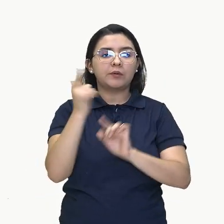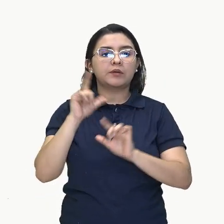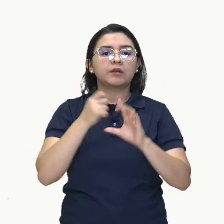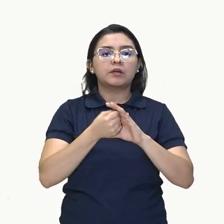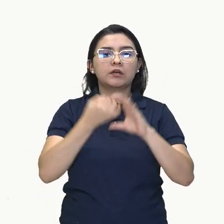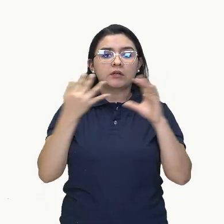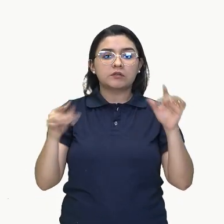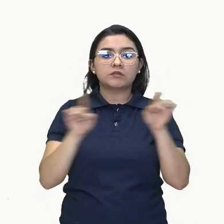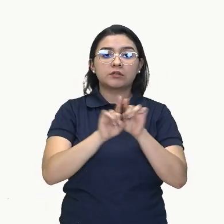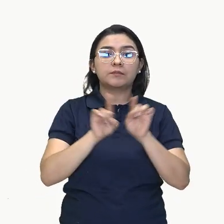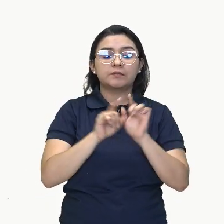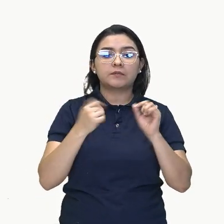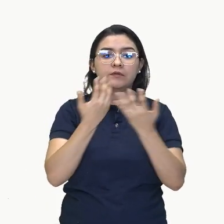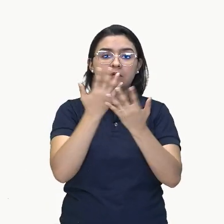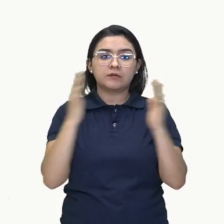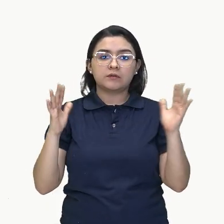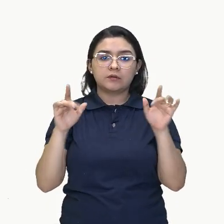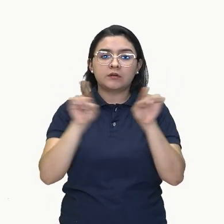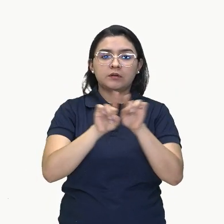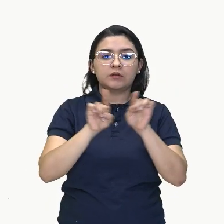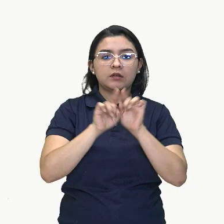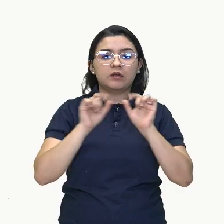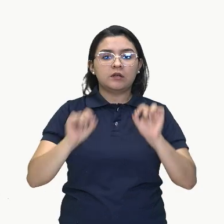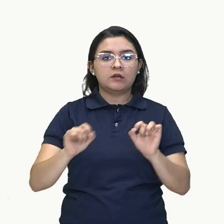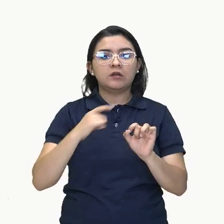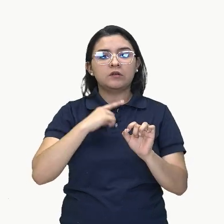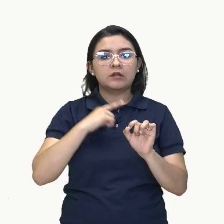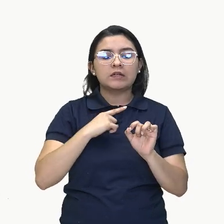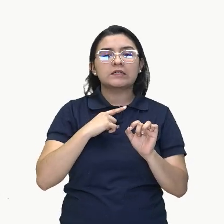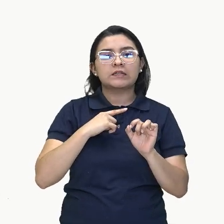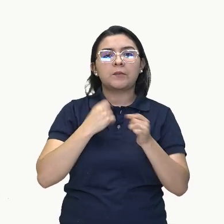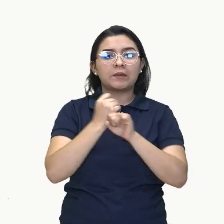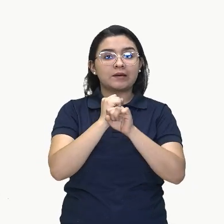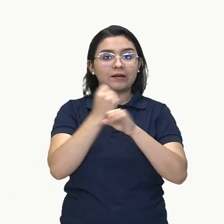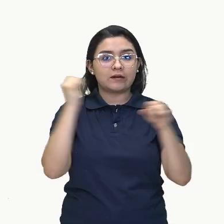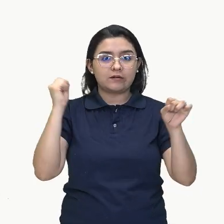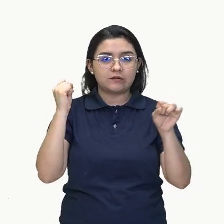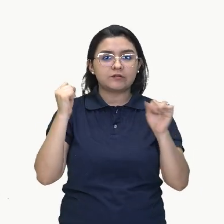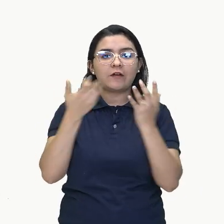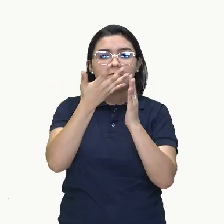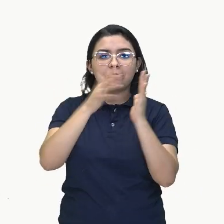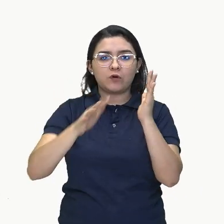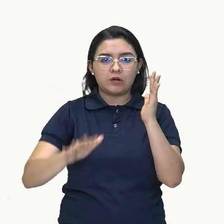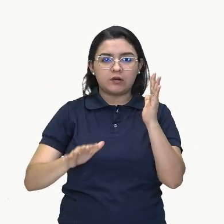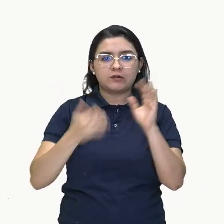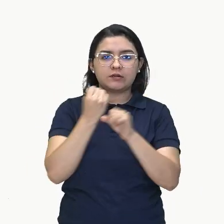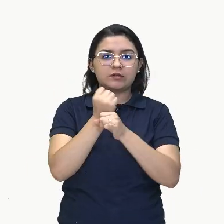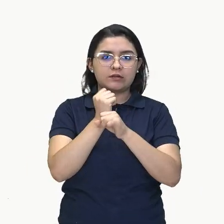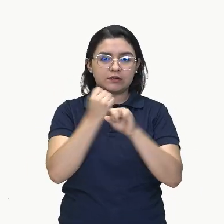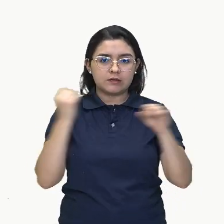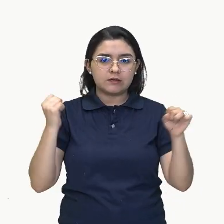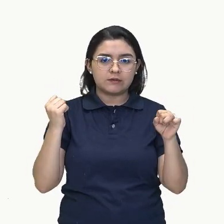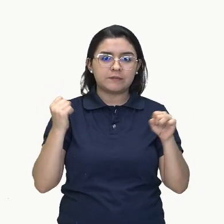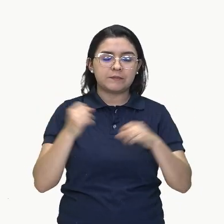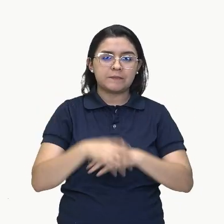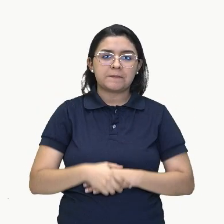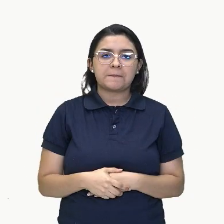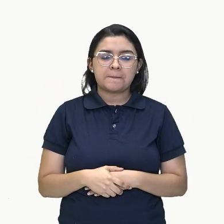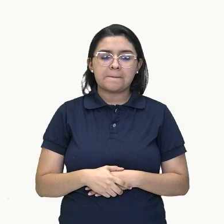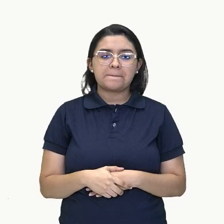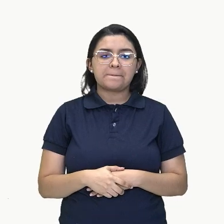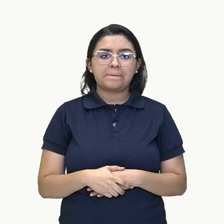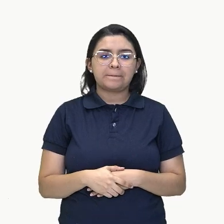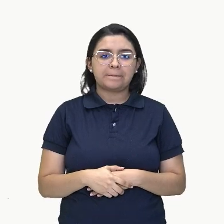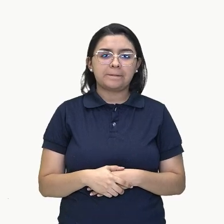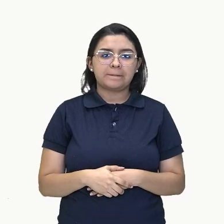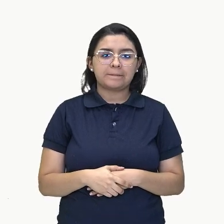ela é uma vegetação latifoliada, ou seja, ela apresenta folhas largas e